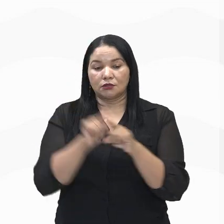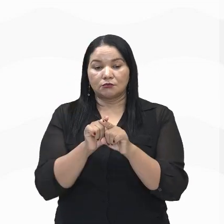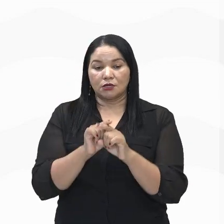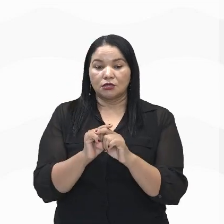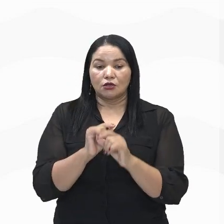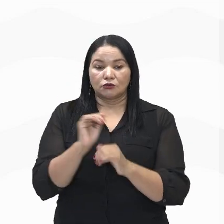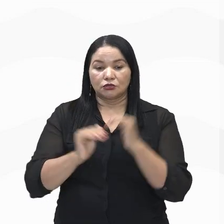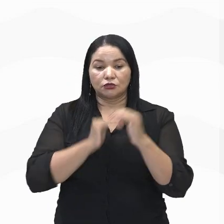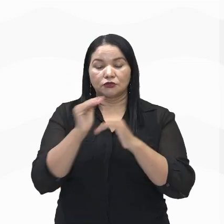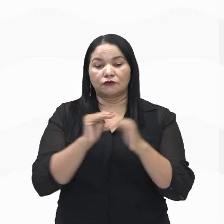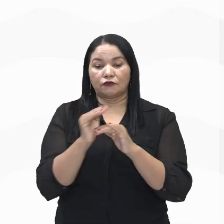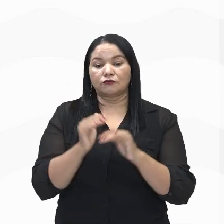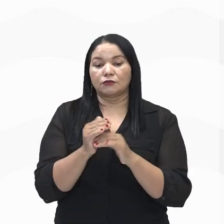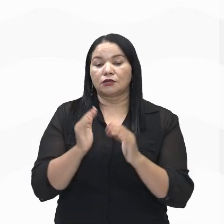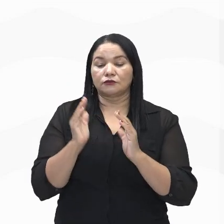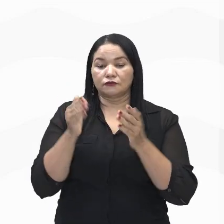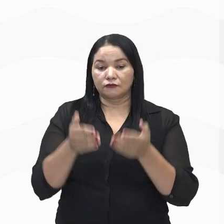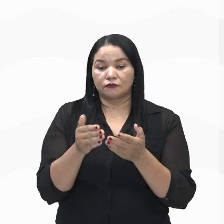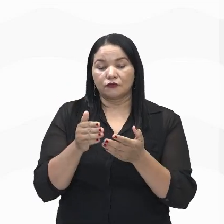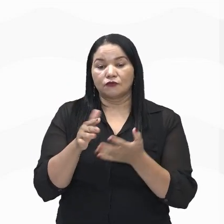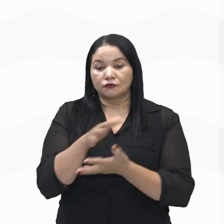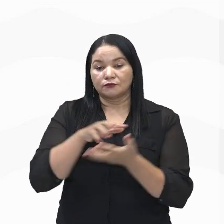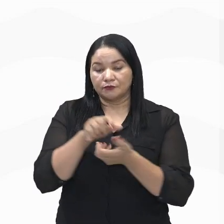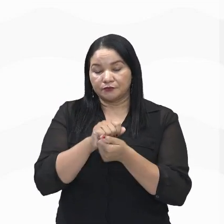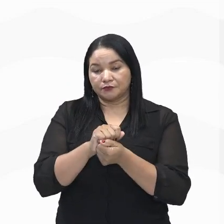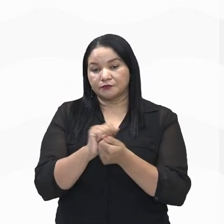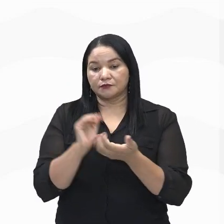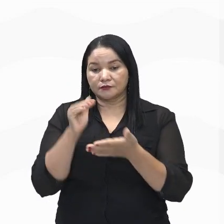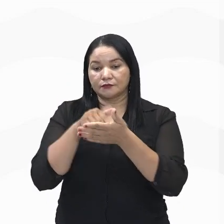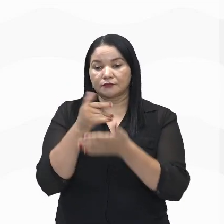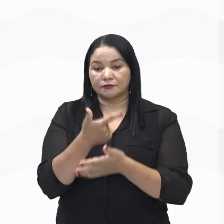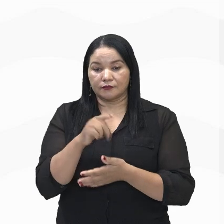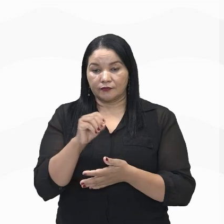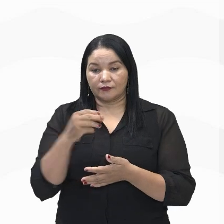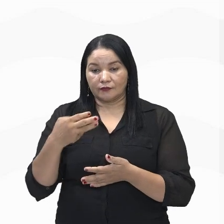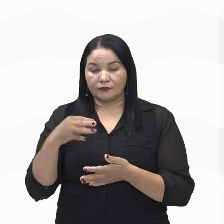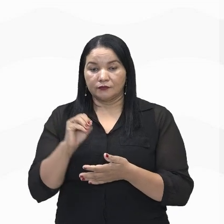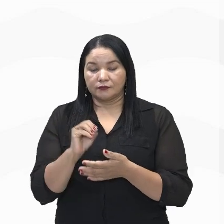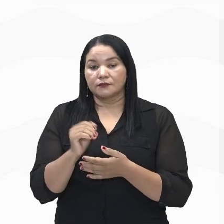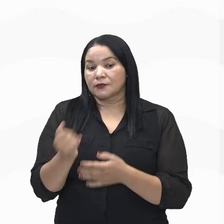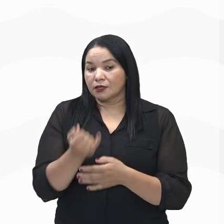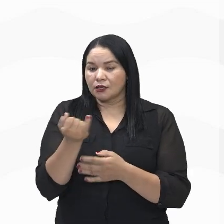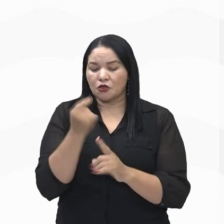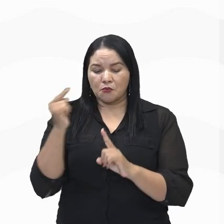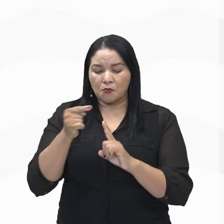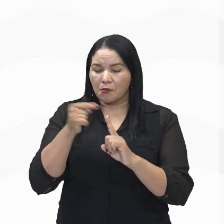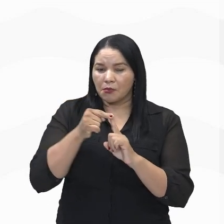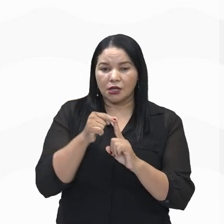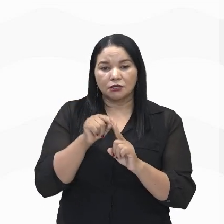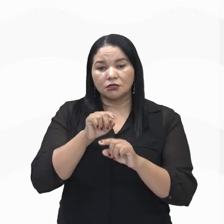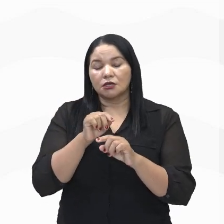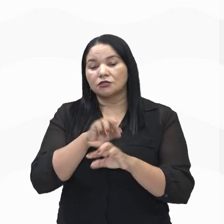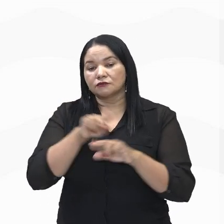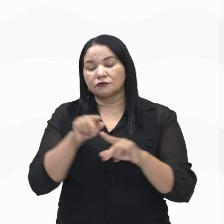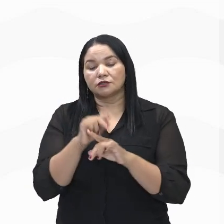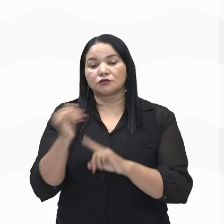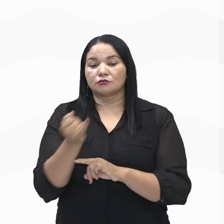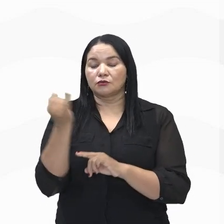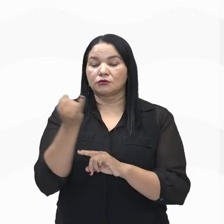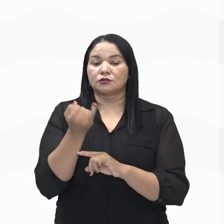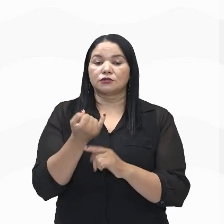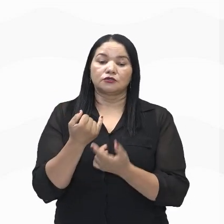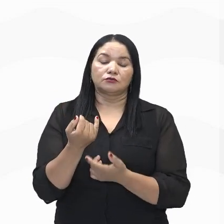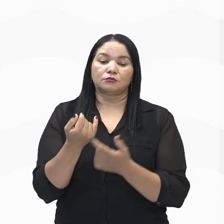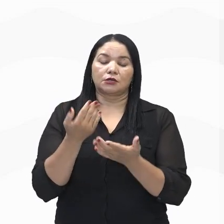sustentável. Então são muitas metas importantes, né, aí para a educação. Já na